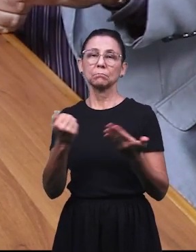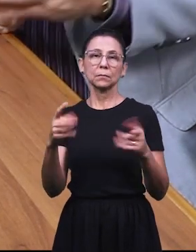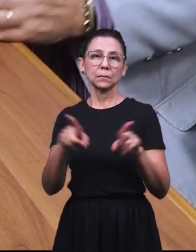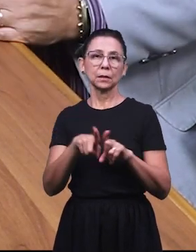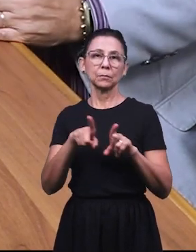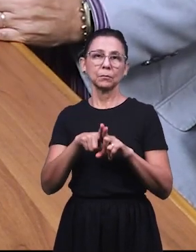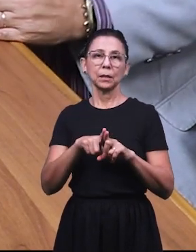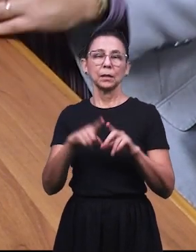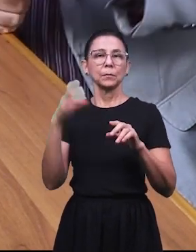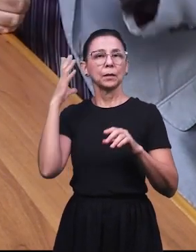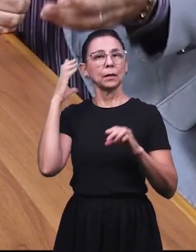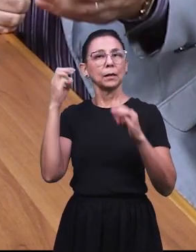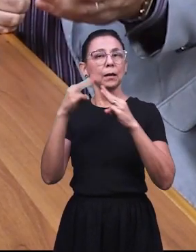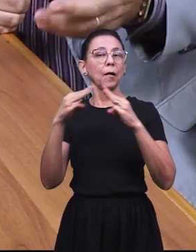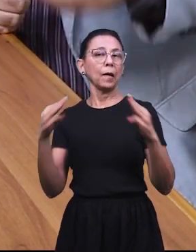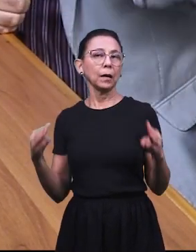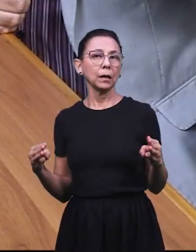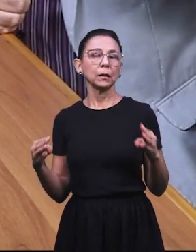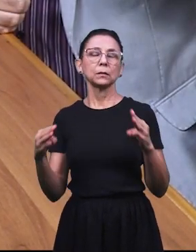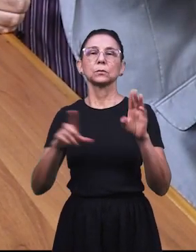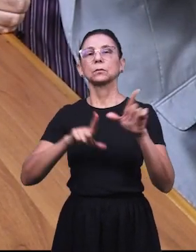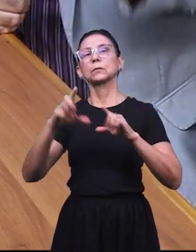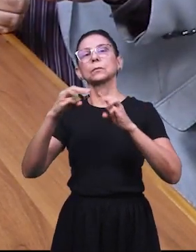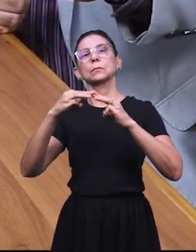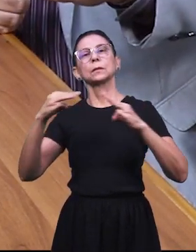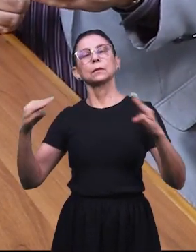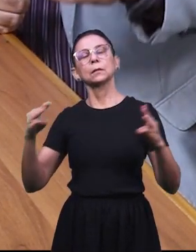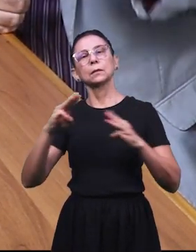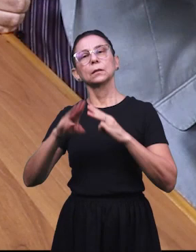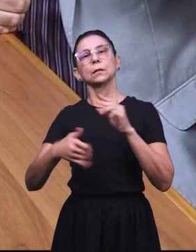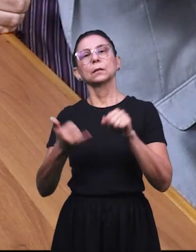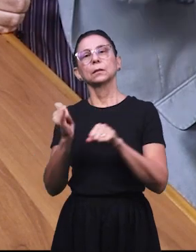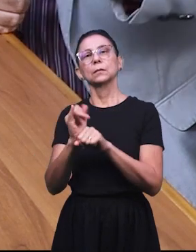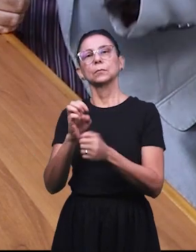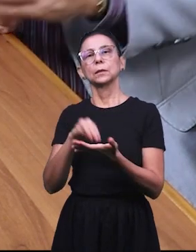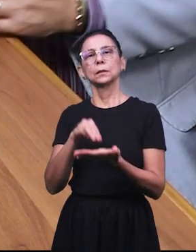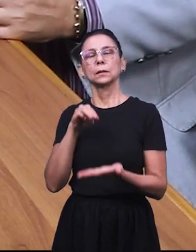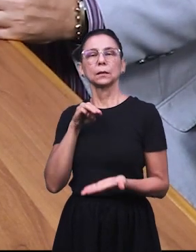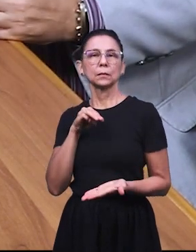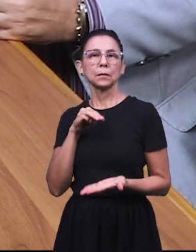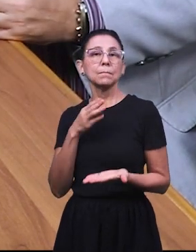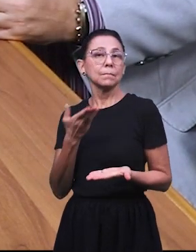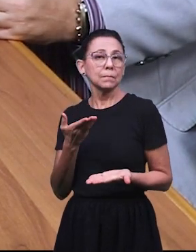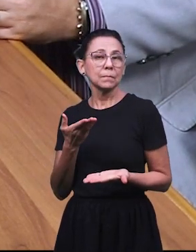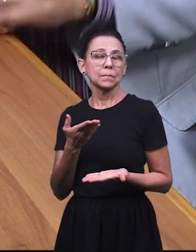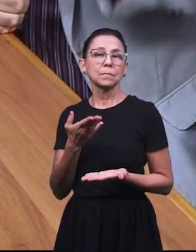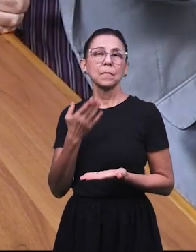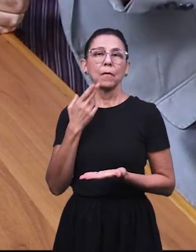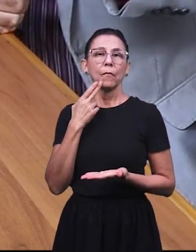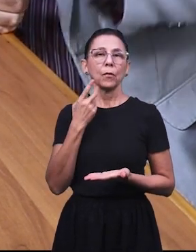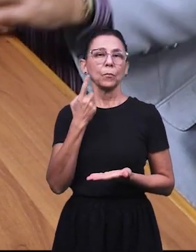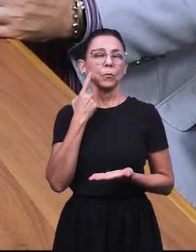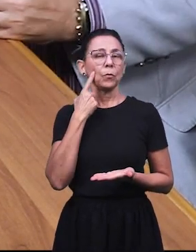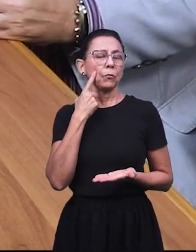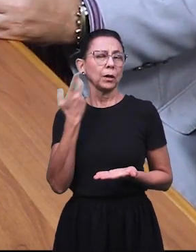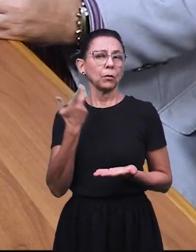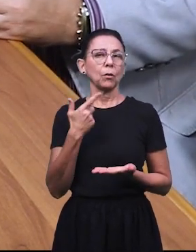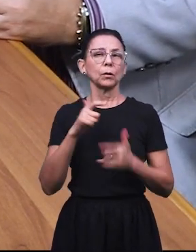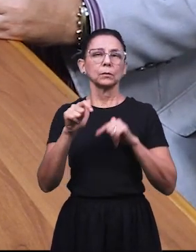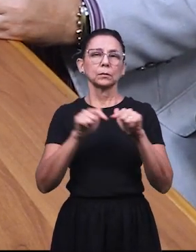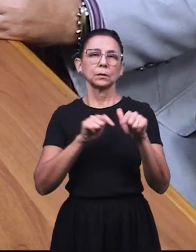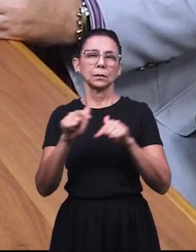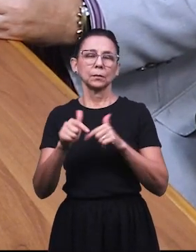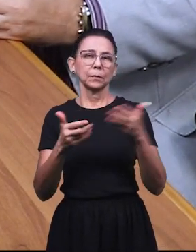nossos canais de comunicação, pela Rádio Manaim, pela TV Manaim, pelo canal da Igreja Cristã Maranata no YouTube. E a gente vai falar um pouquinho sobre esse